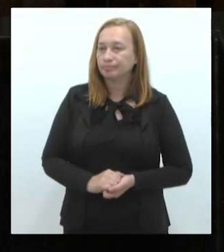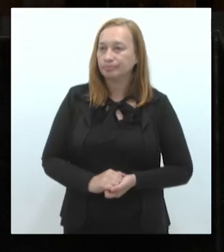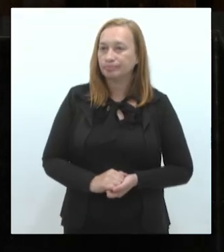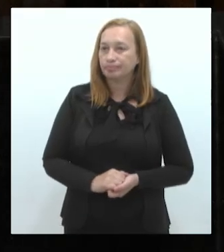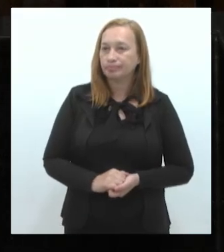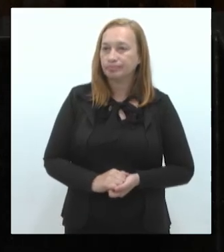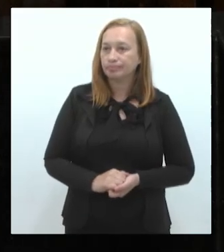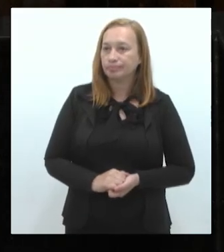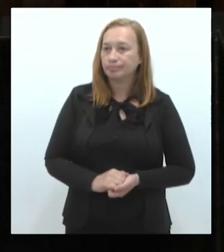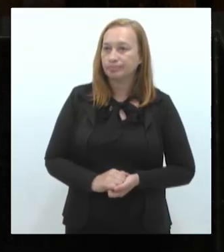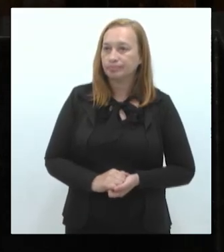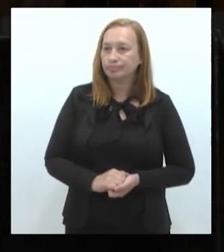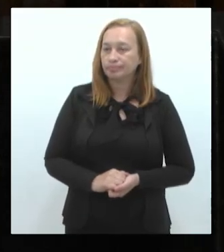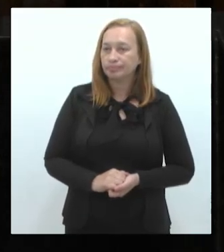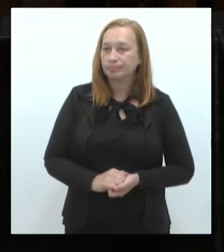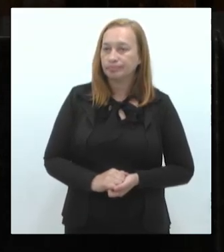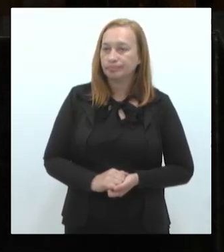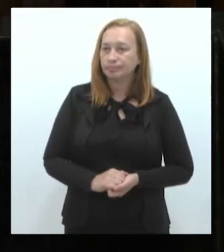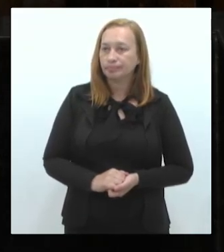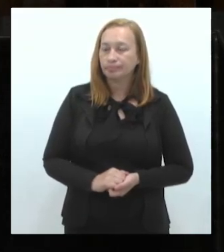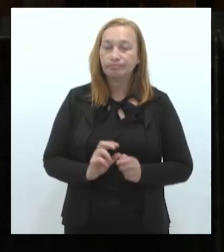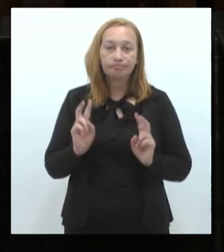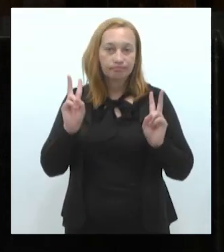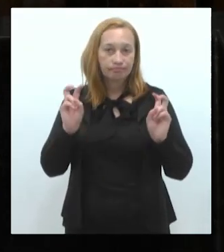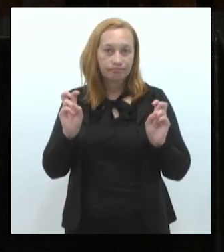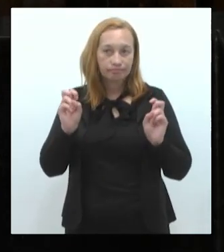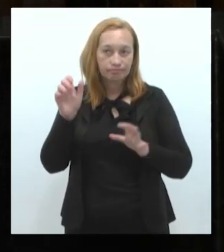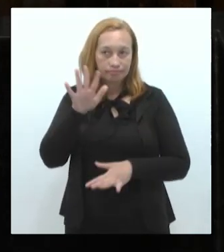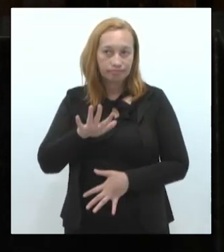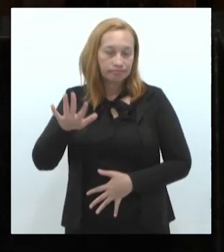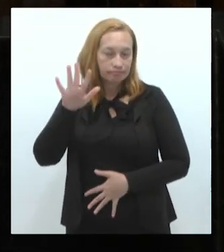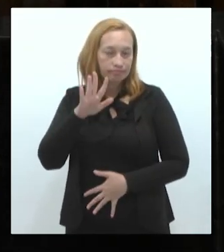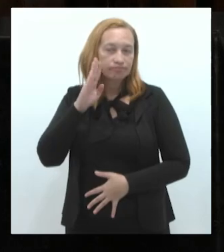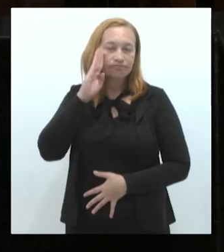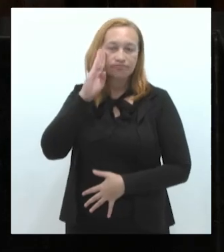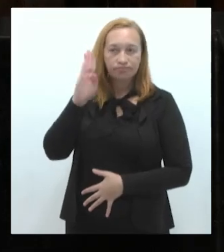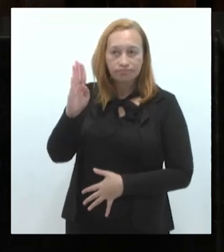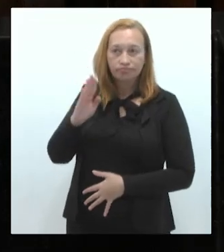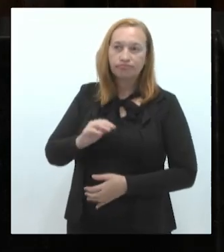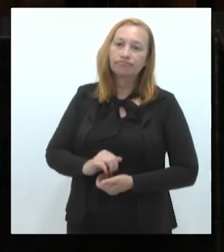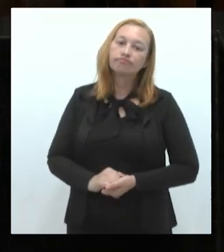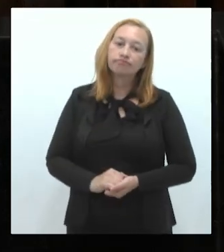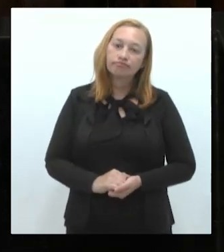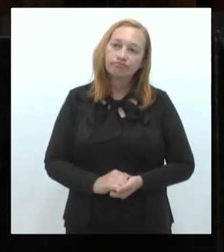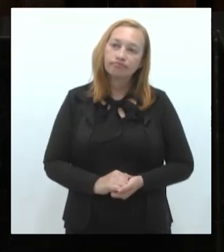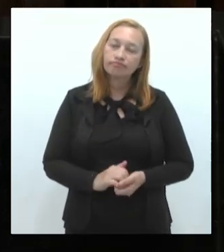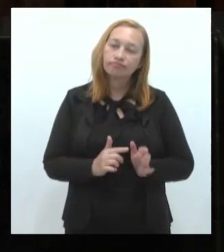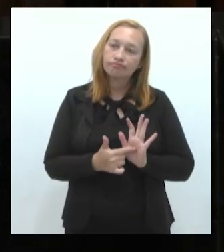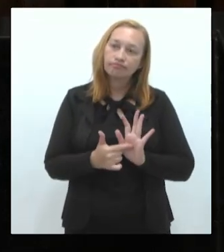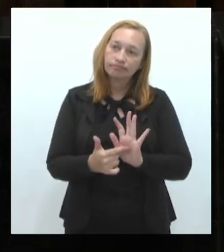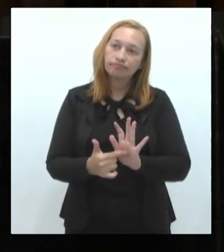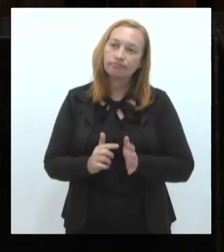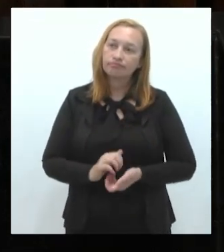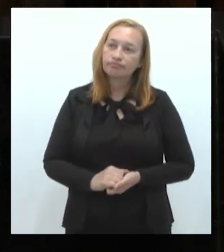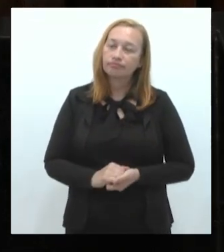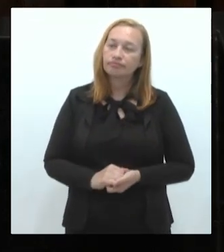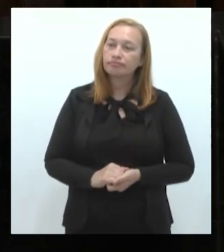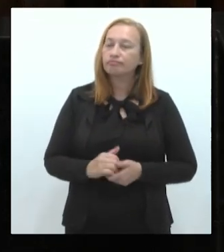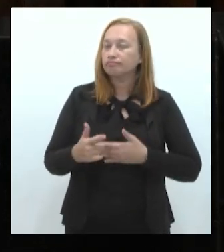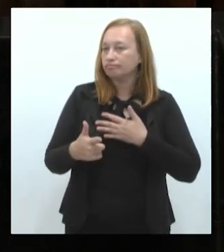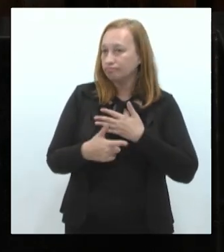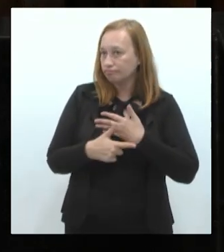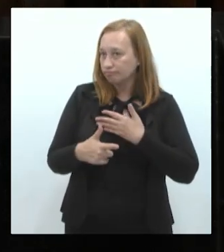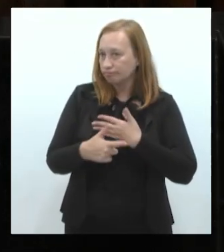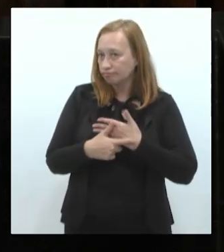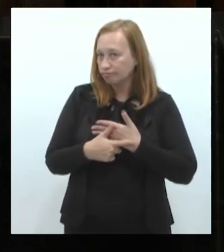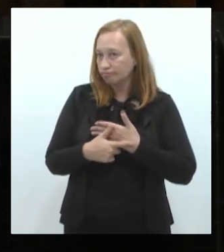esse tema seja de alcance nacional, é fundamental destacar o papel que